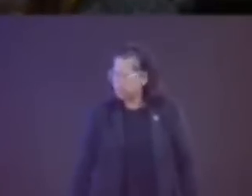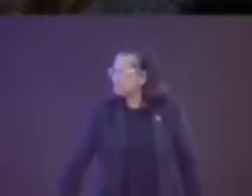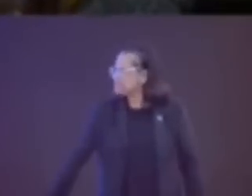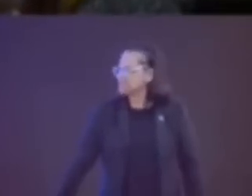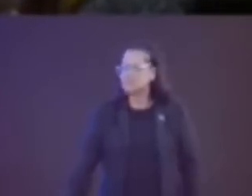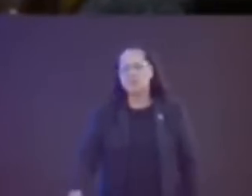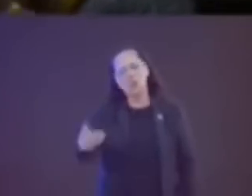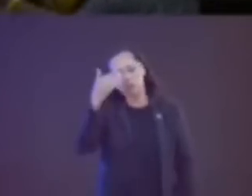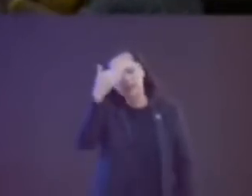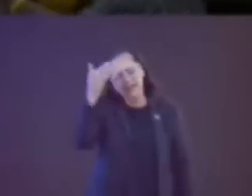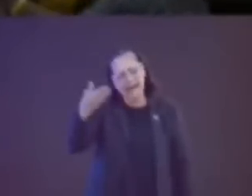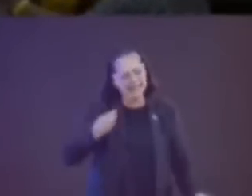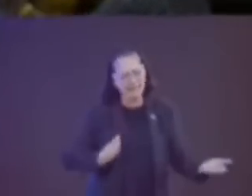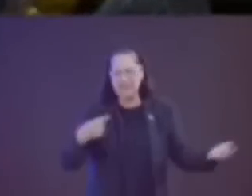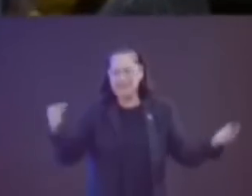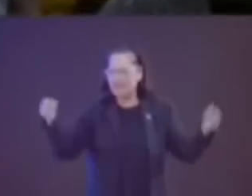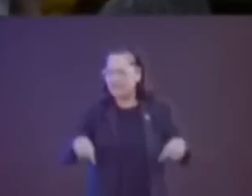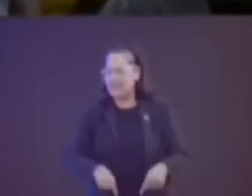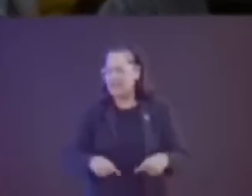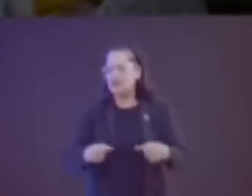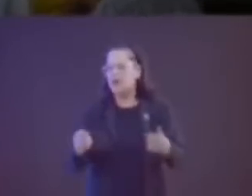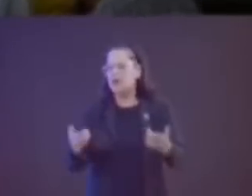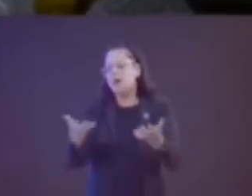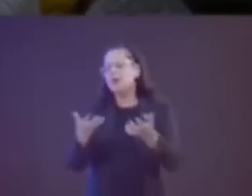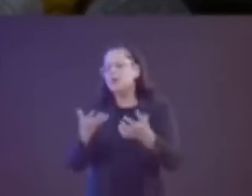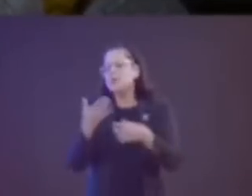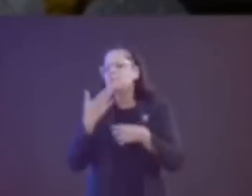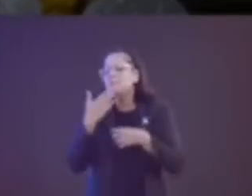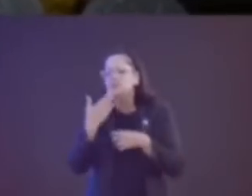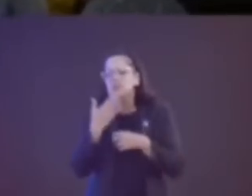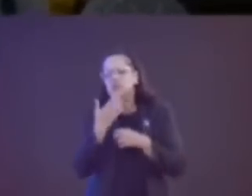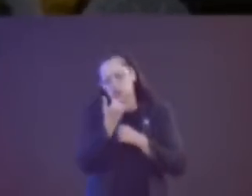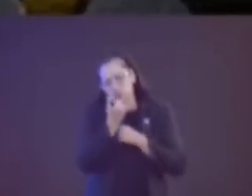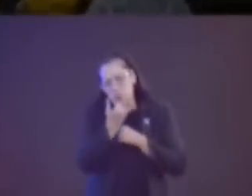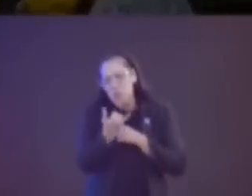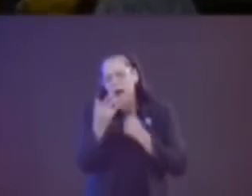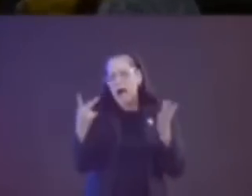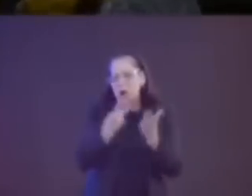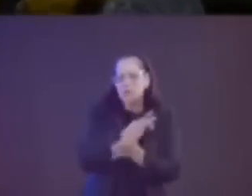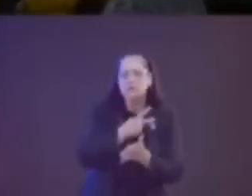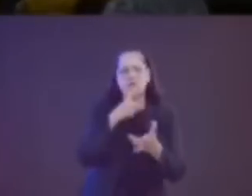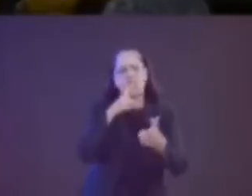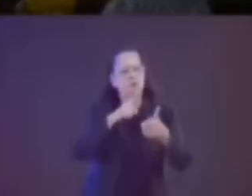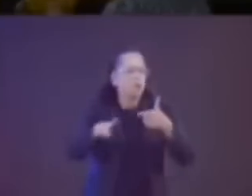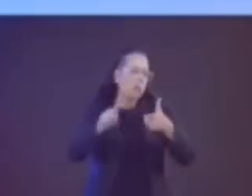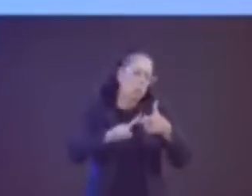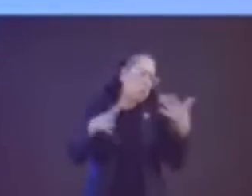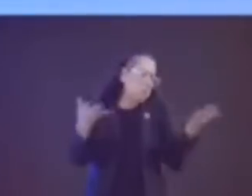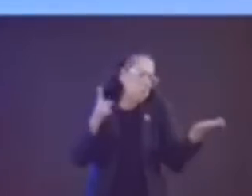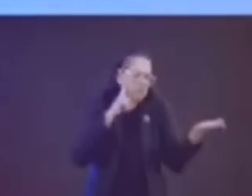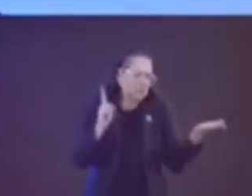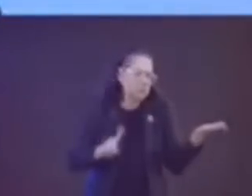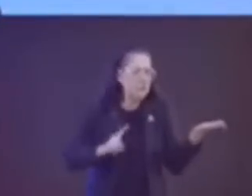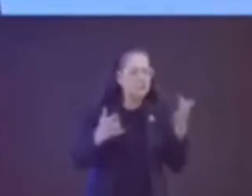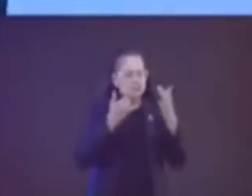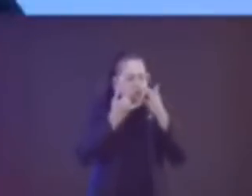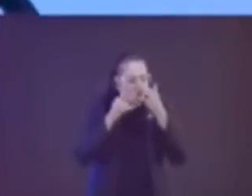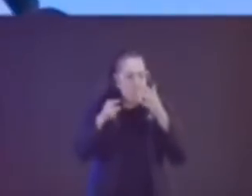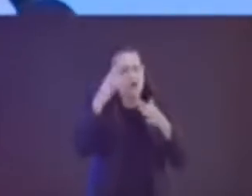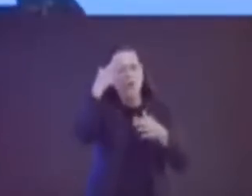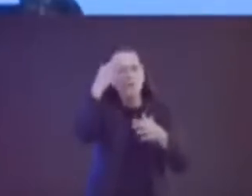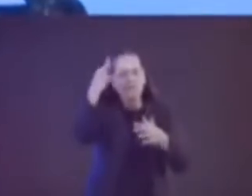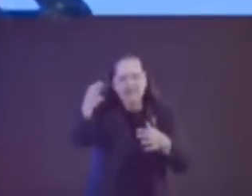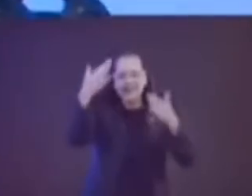estarem aqui. Mas eu quero pedir desculpa pelo transtorno, viu? É, obrigada pela compreensão de